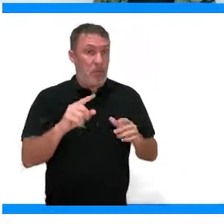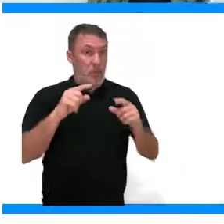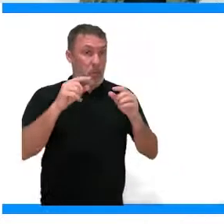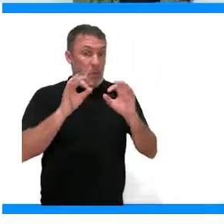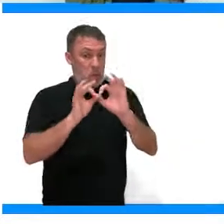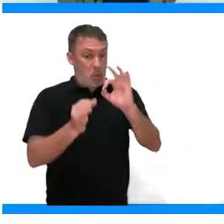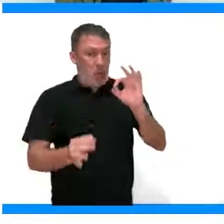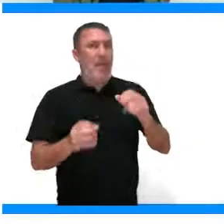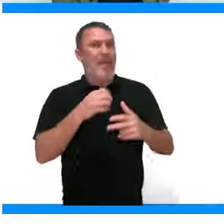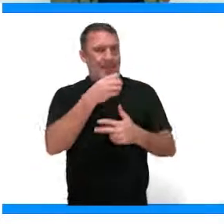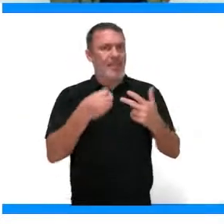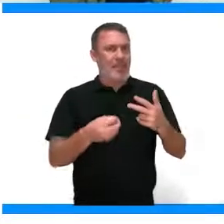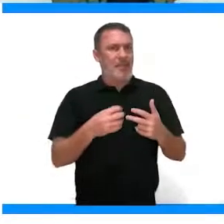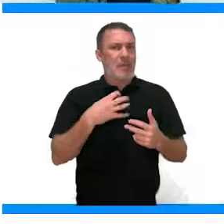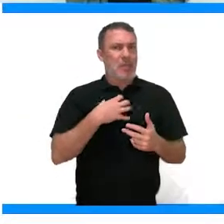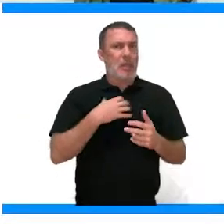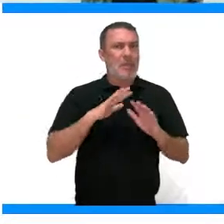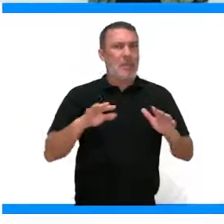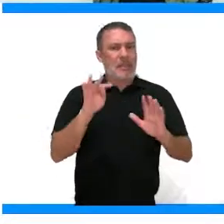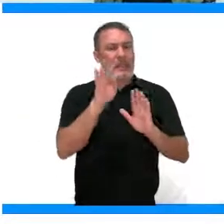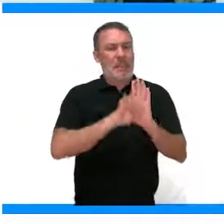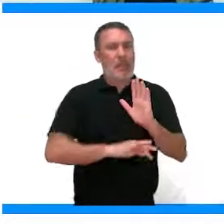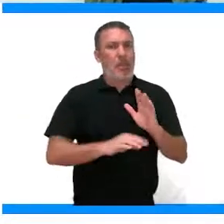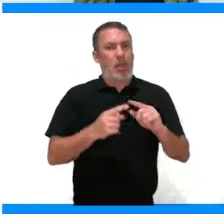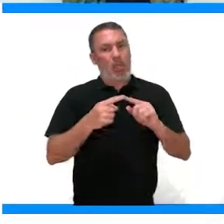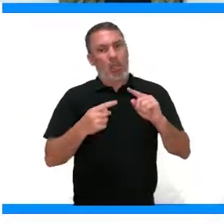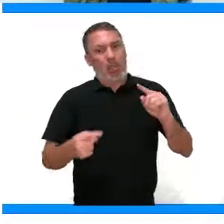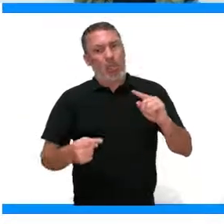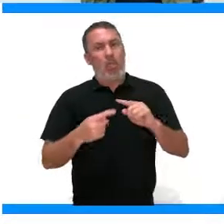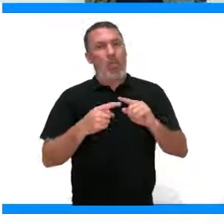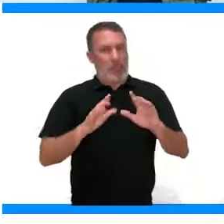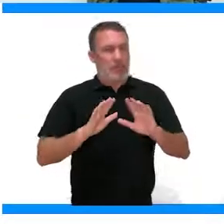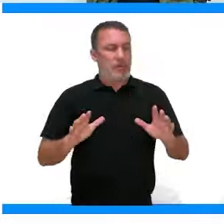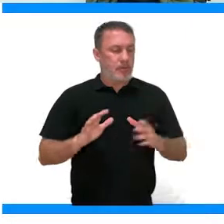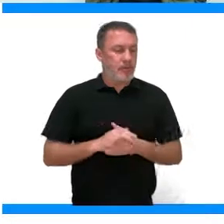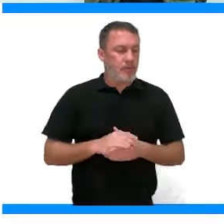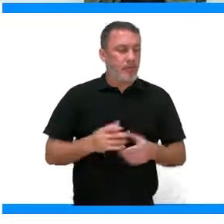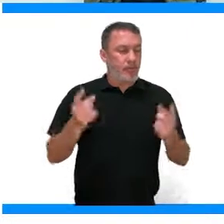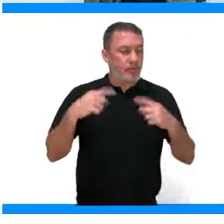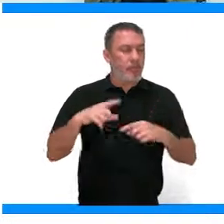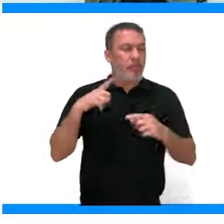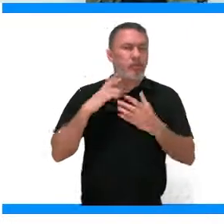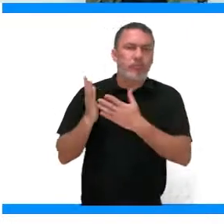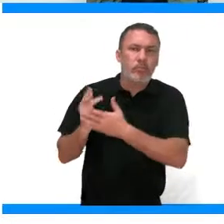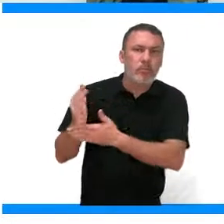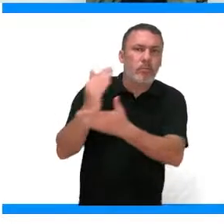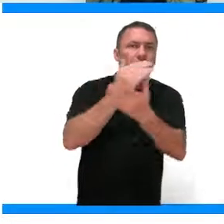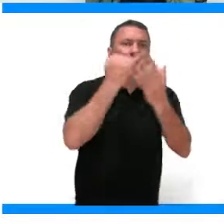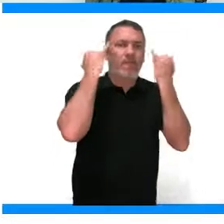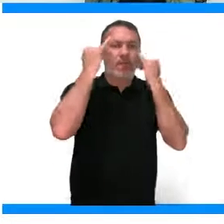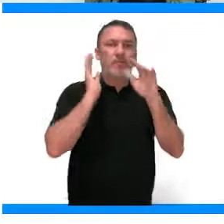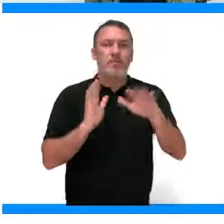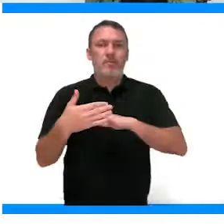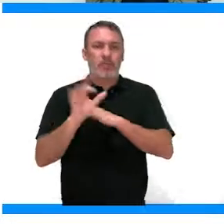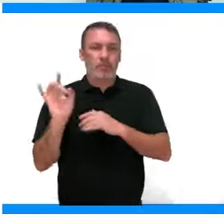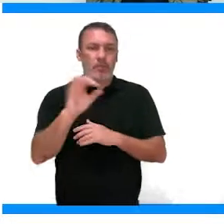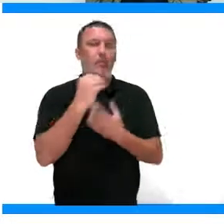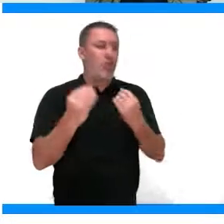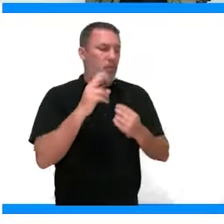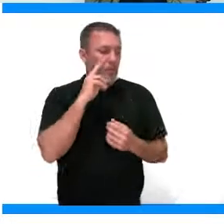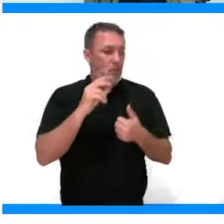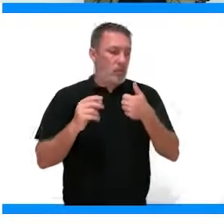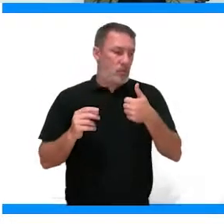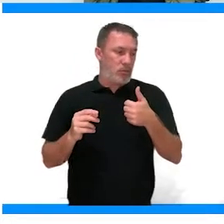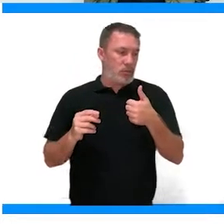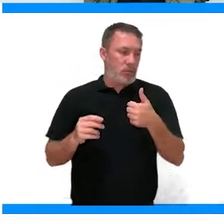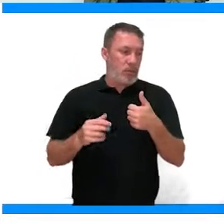hein? Questões do Enem geralmente são questões com textos grandes, né? Os dados obtidos para cada bairro foram 1. 14